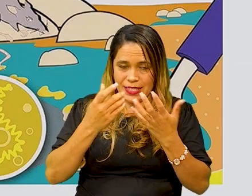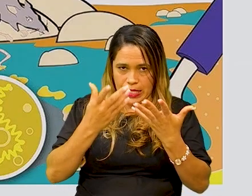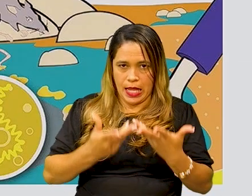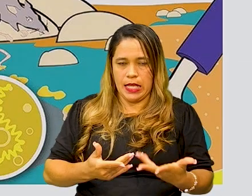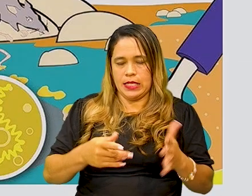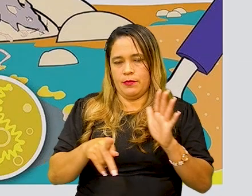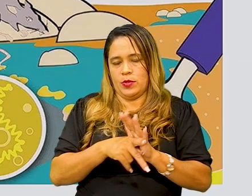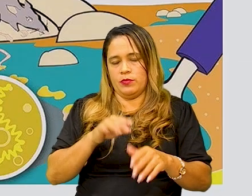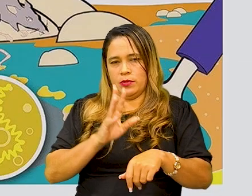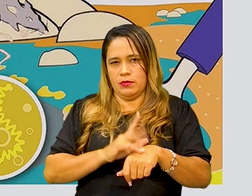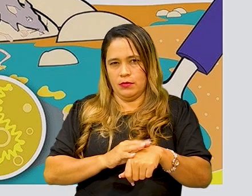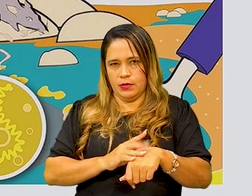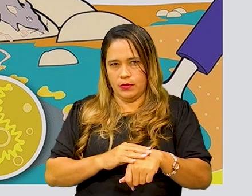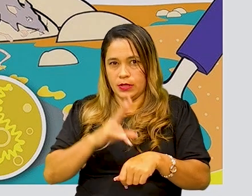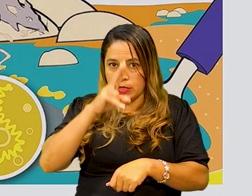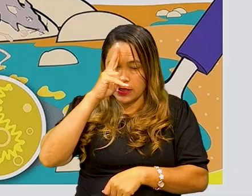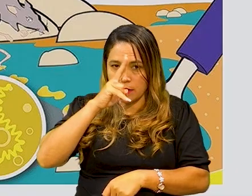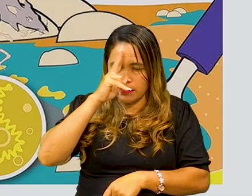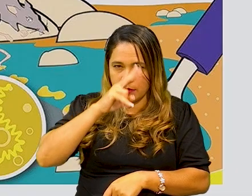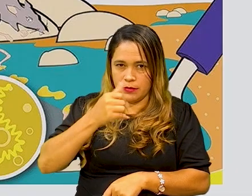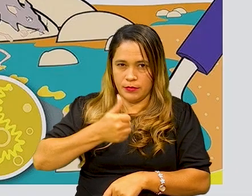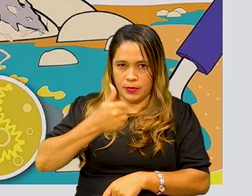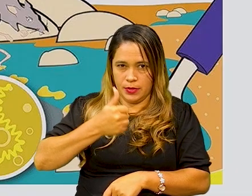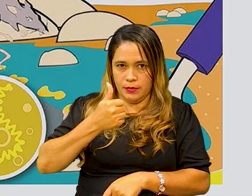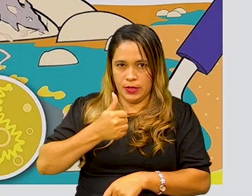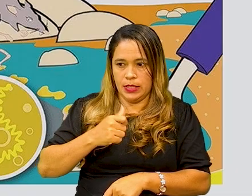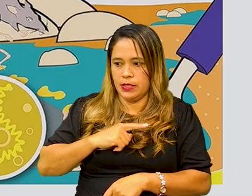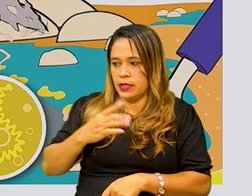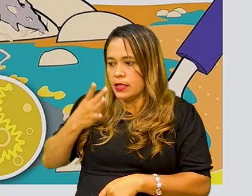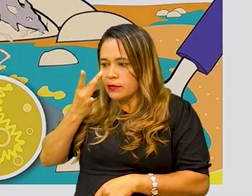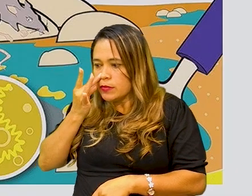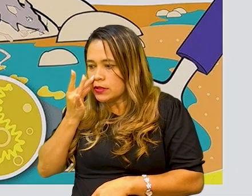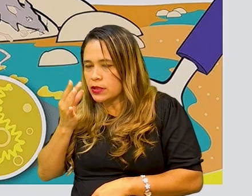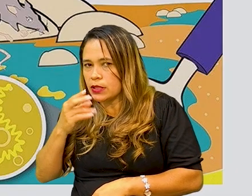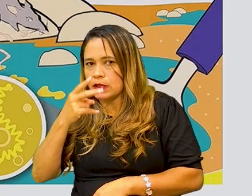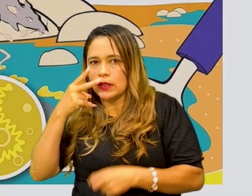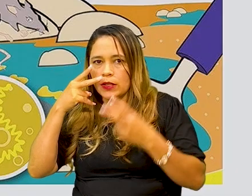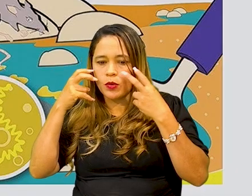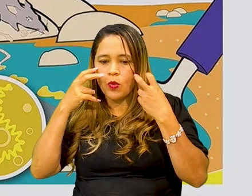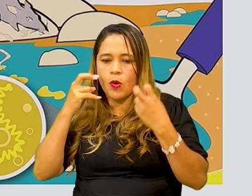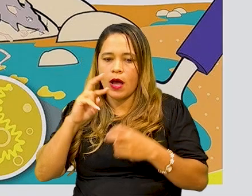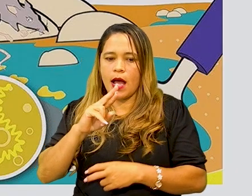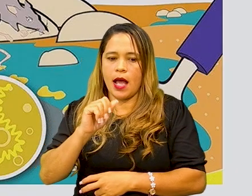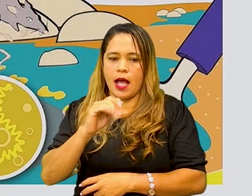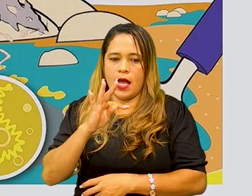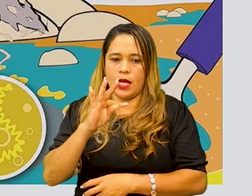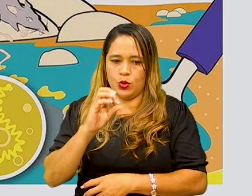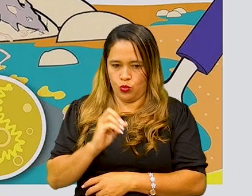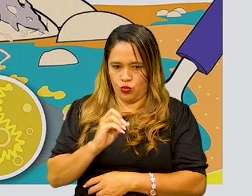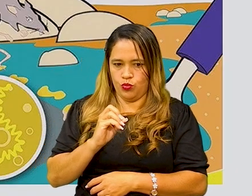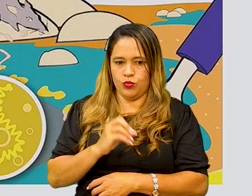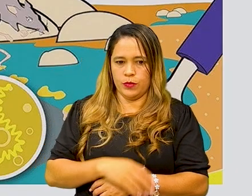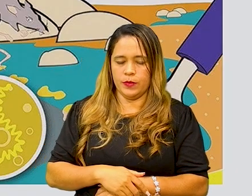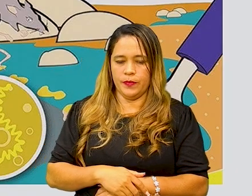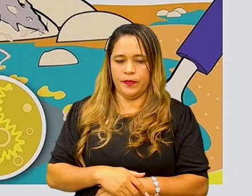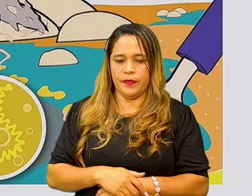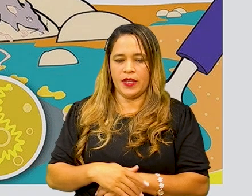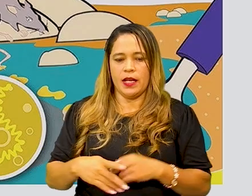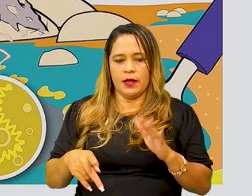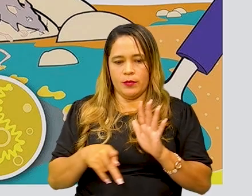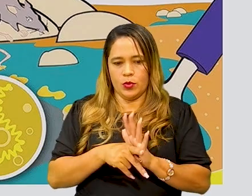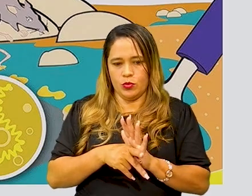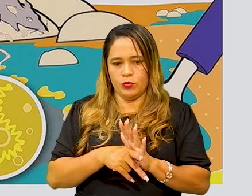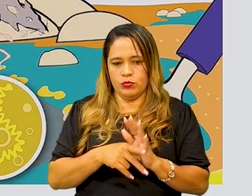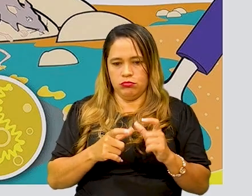você vai ter que lembrar disso. Primeiro, da presença do rato. Aqui a gente tem o rato preto, que é o ratus ratus, a própria